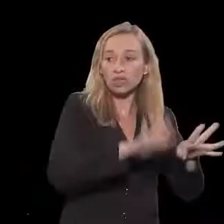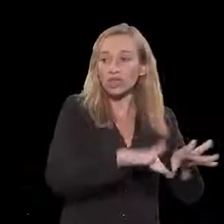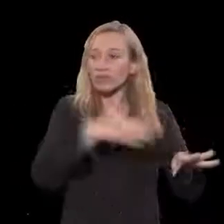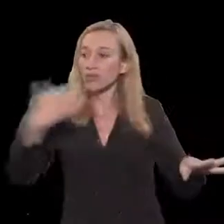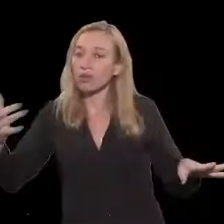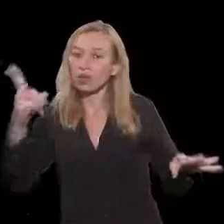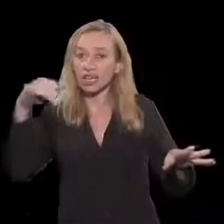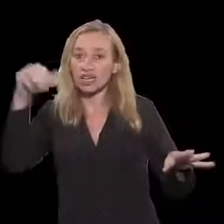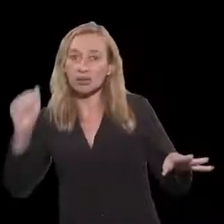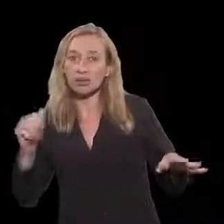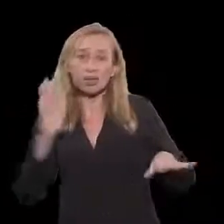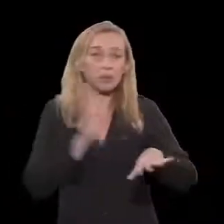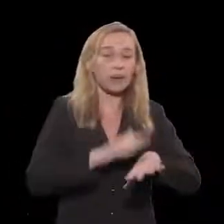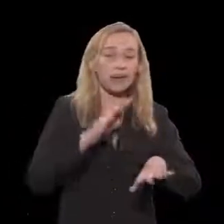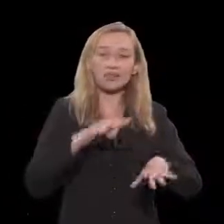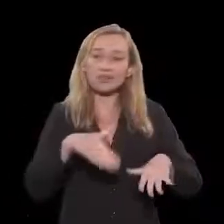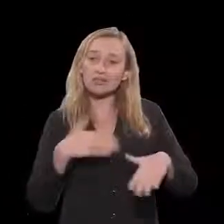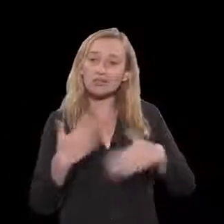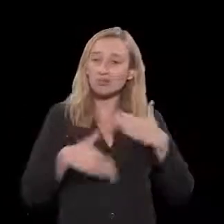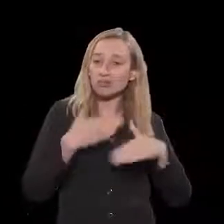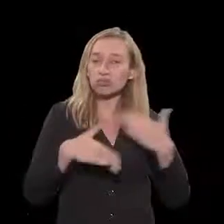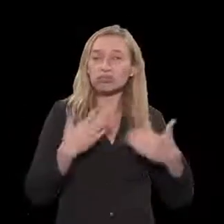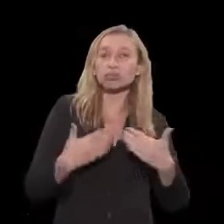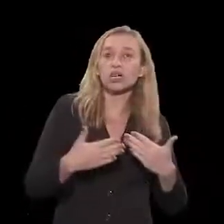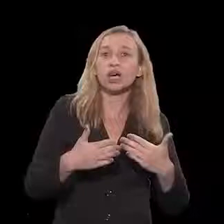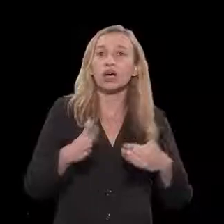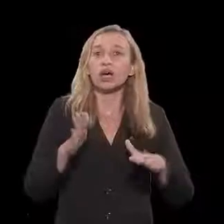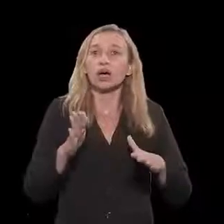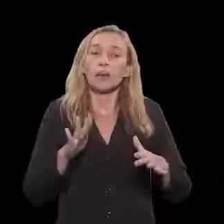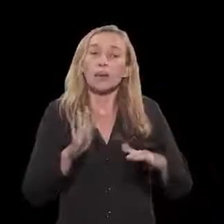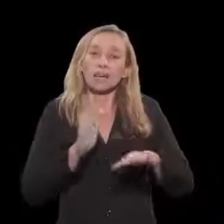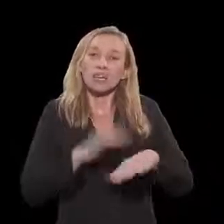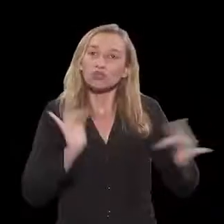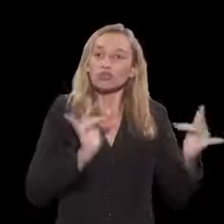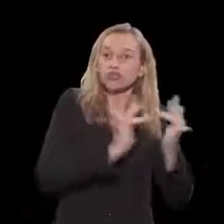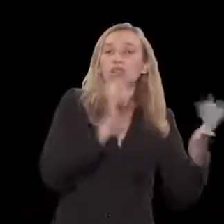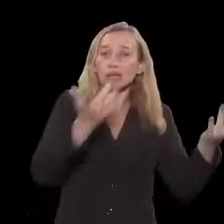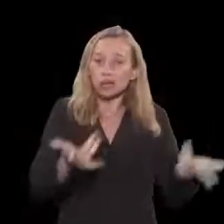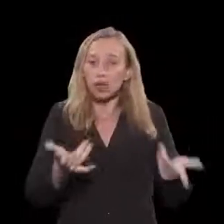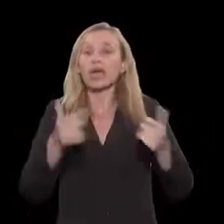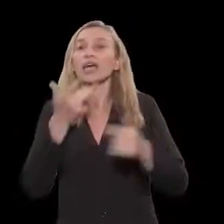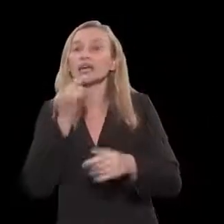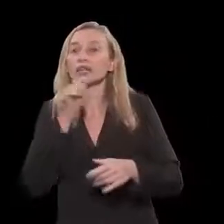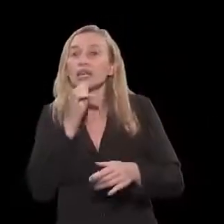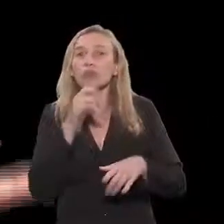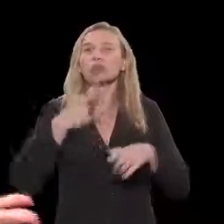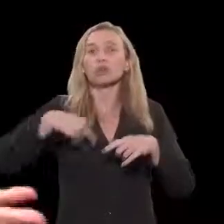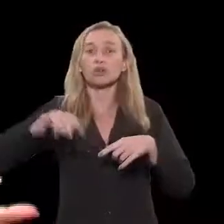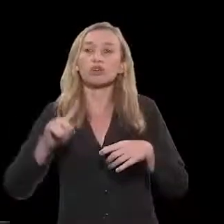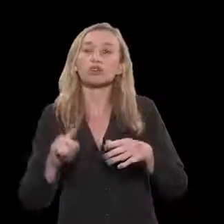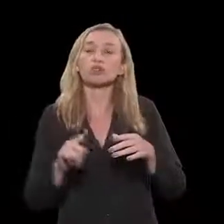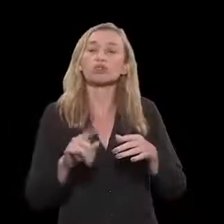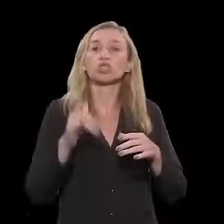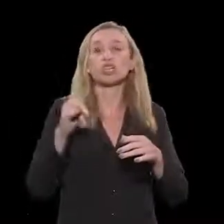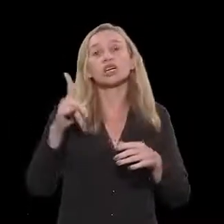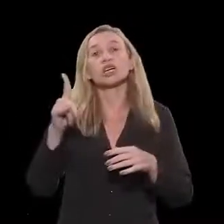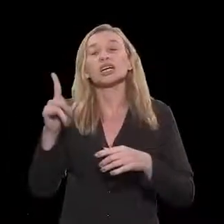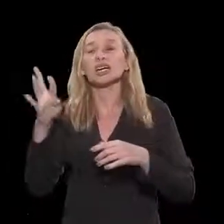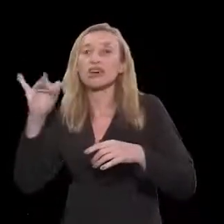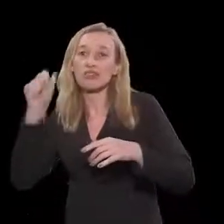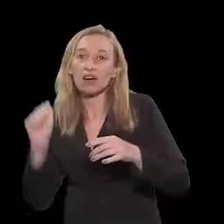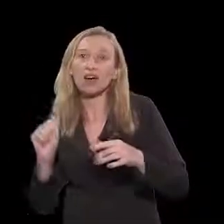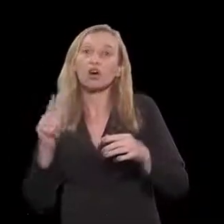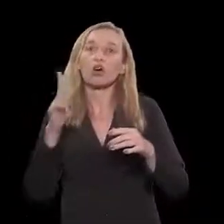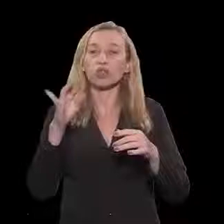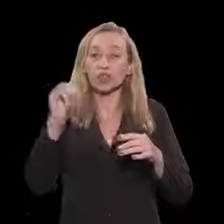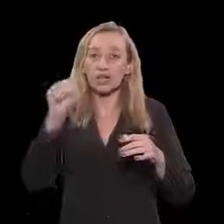da academia de uma maneira muito mais fluida, muito mais orgânica, né, e consigo ter muito mais aderência. Né? Eu, por exemplo, a gente quando vai gravar o